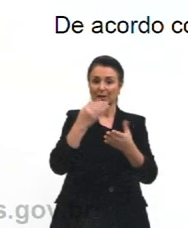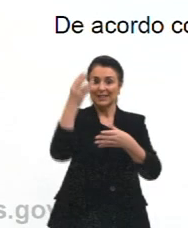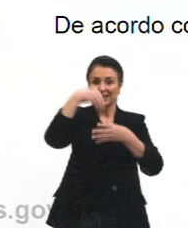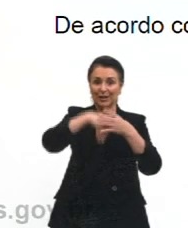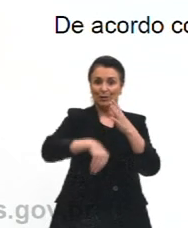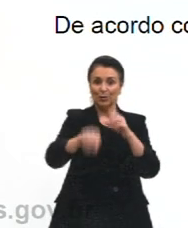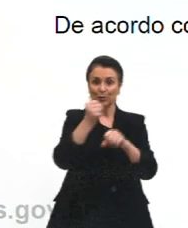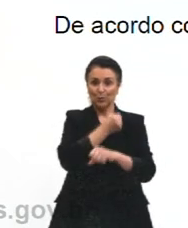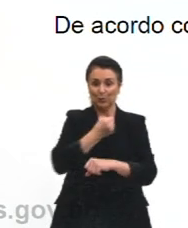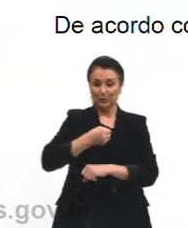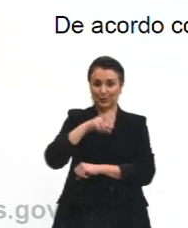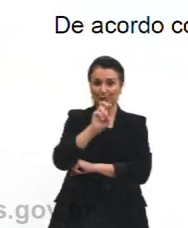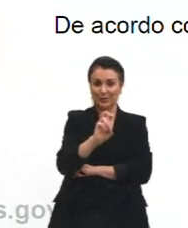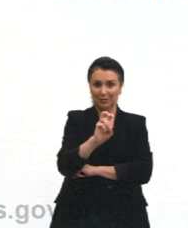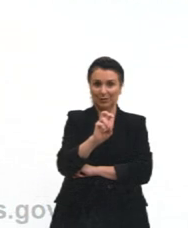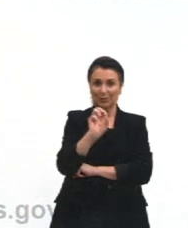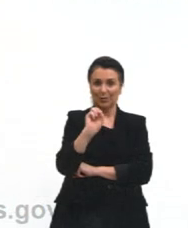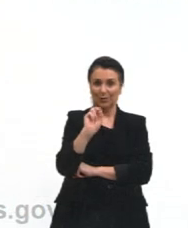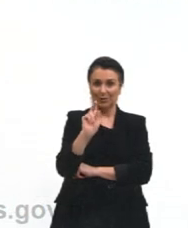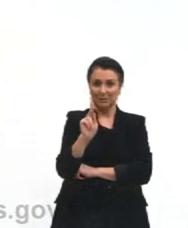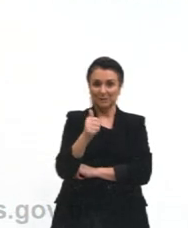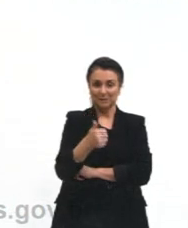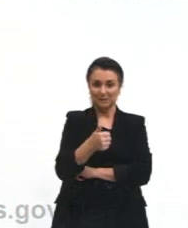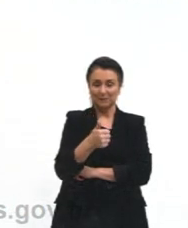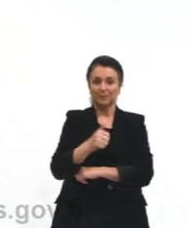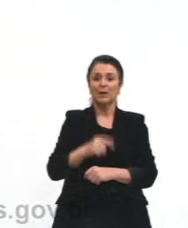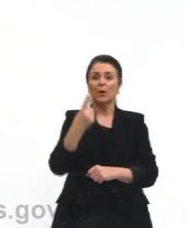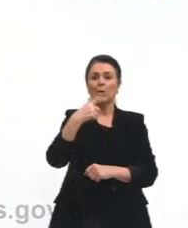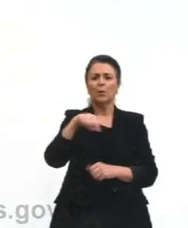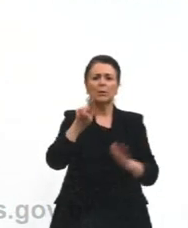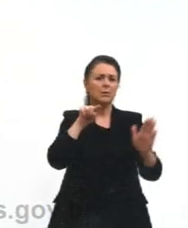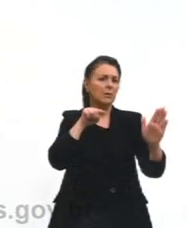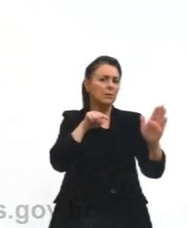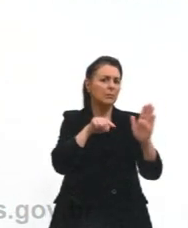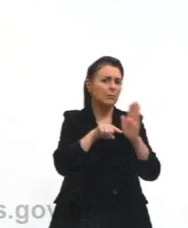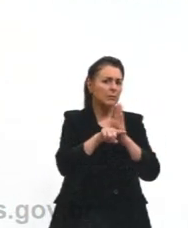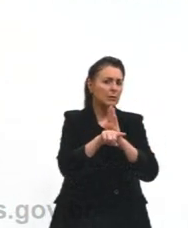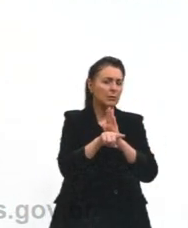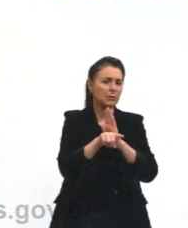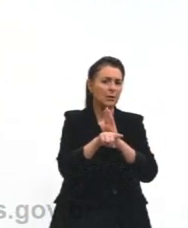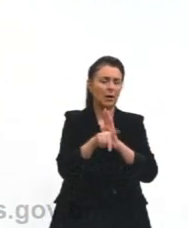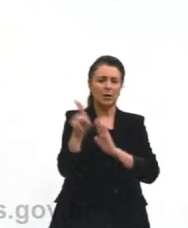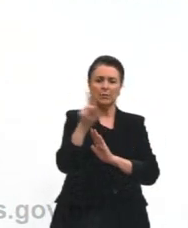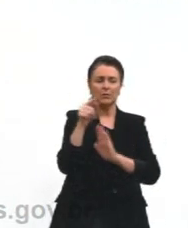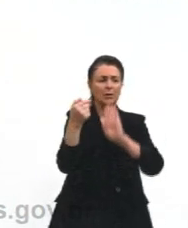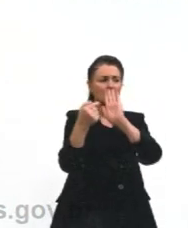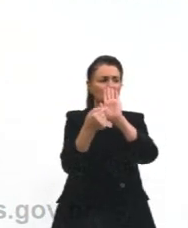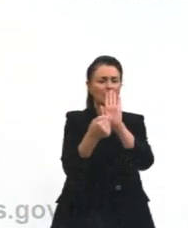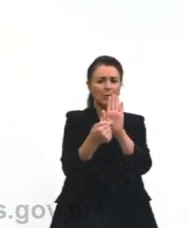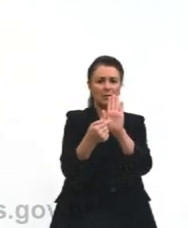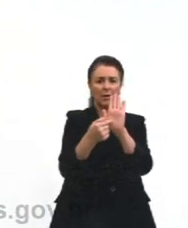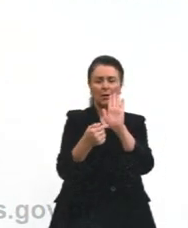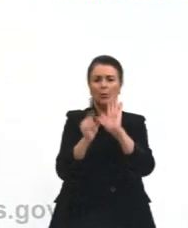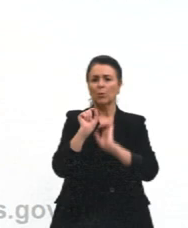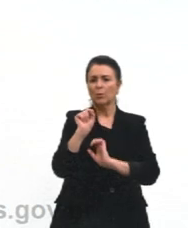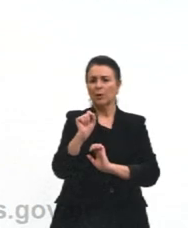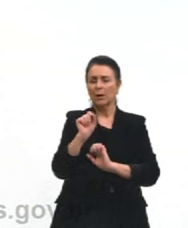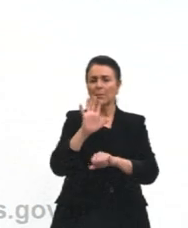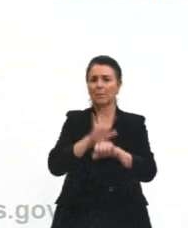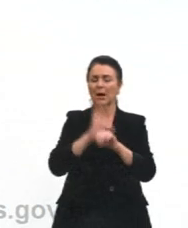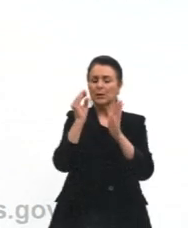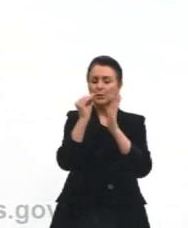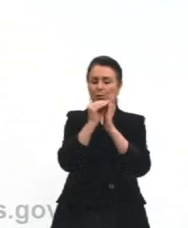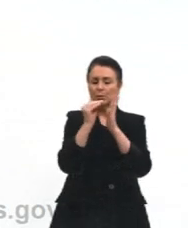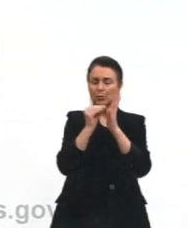saber interpretar certo a outra questão é essa questão eu trouxe para apresentar um pouco mais de